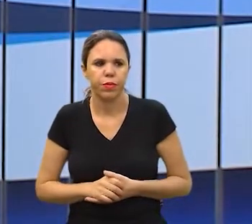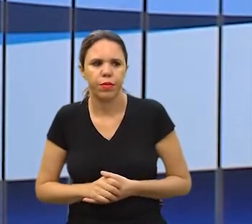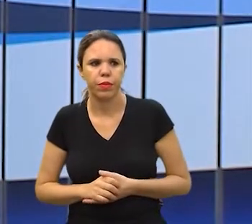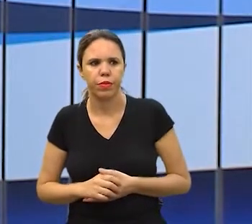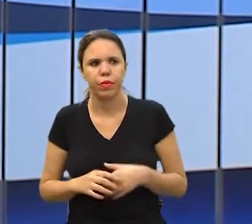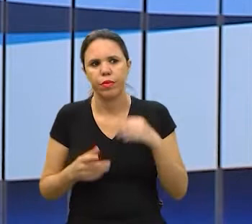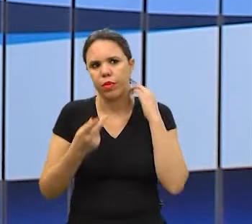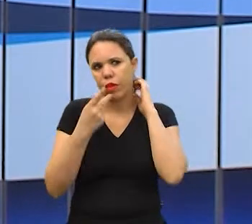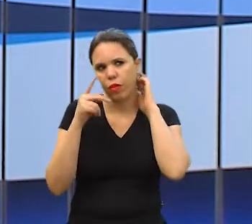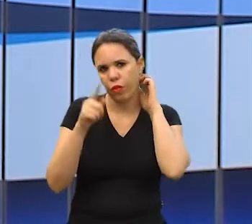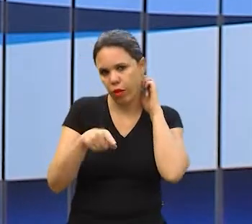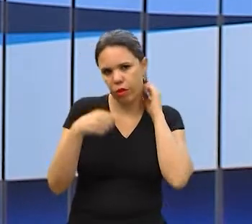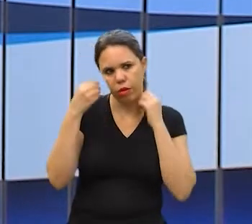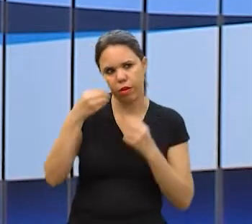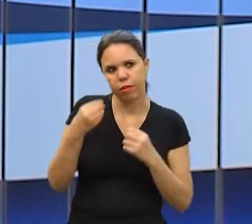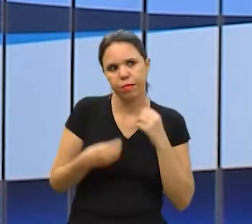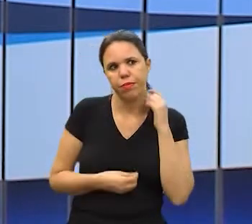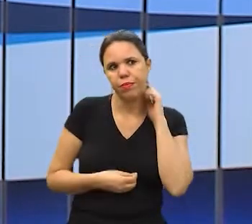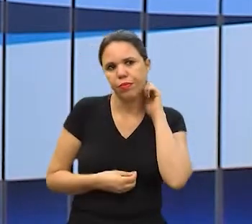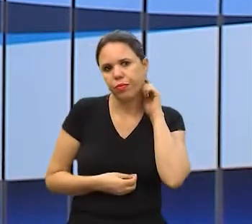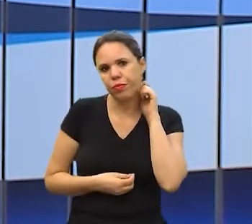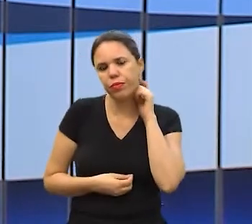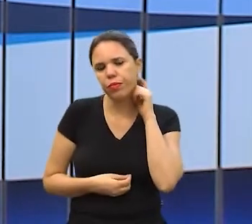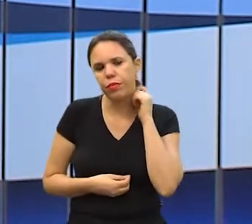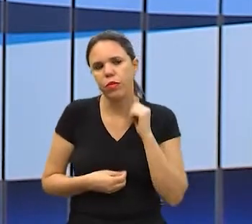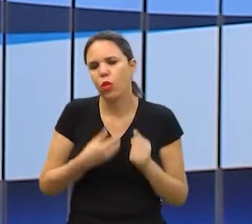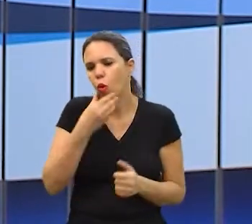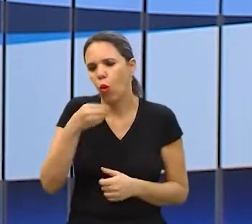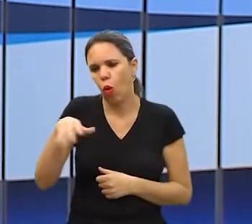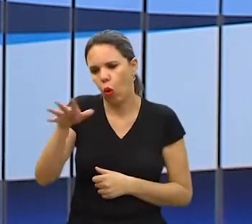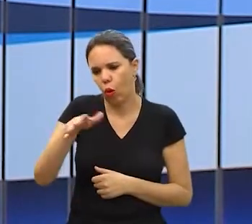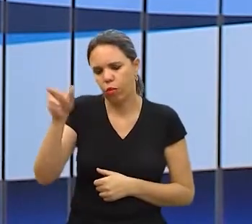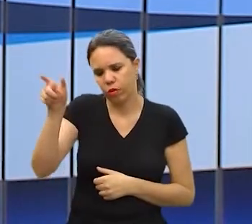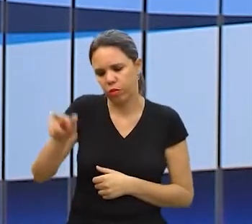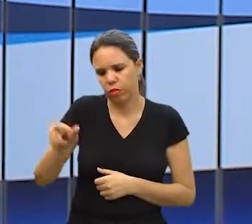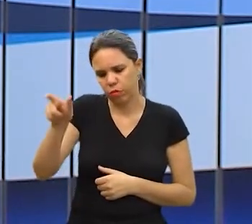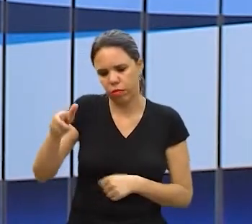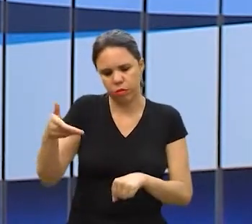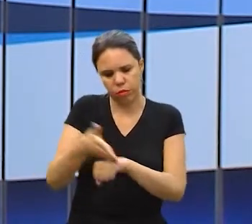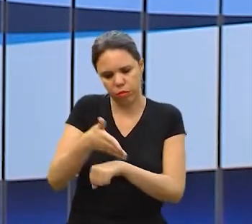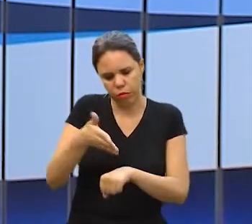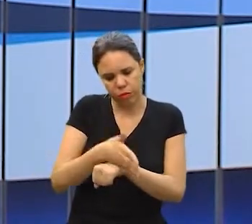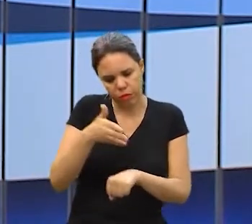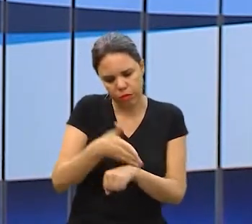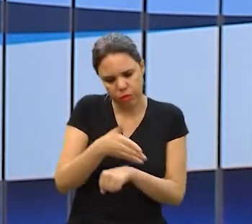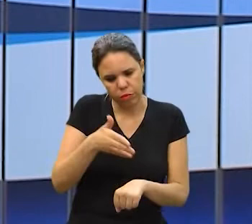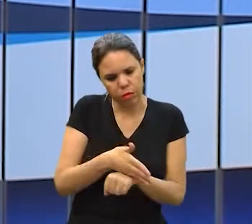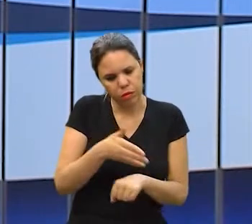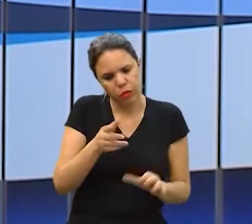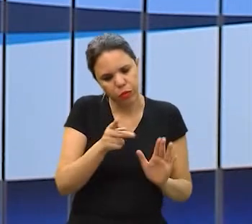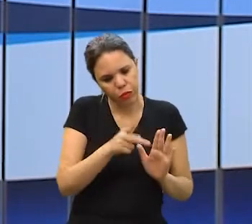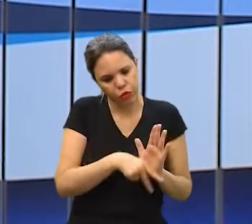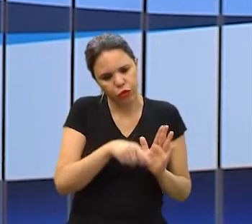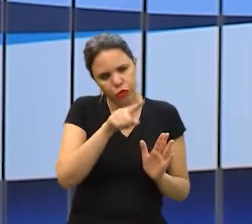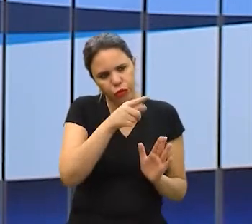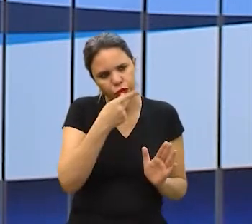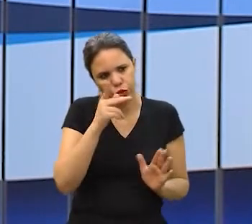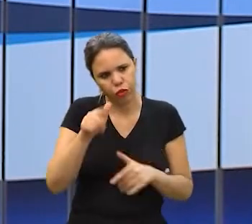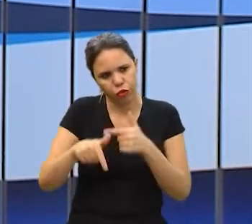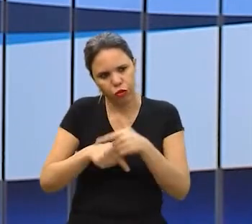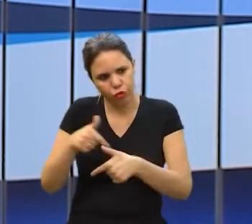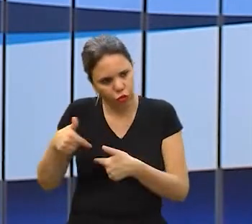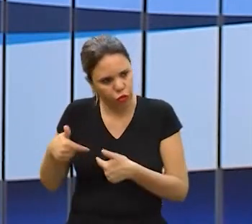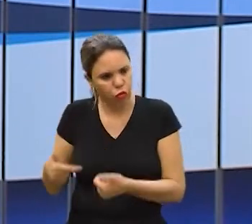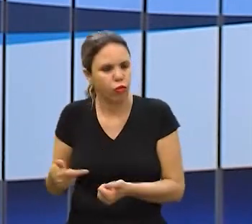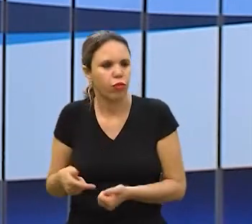uma outra questão, já que você falou da sua experiência. Esses homens que passaram, né, nesses projetos que você